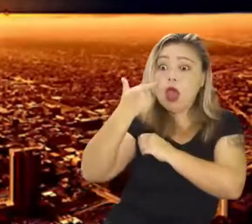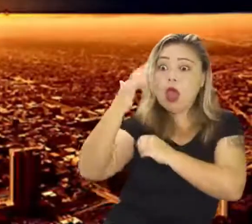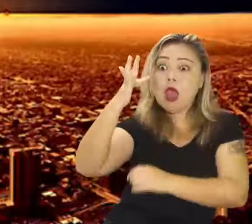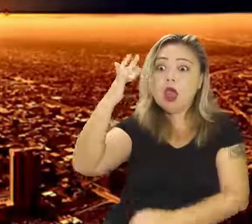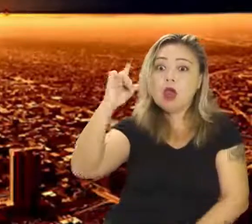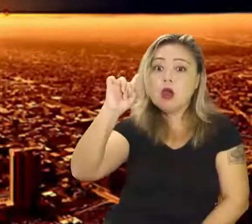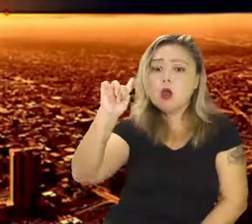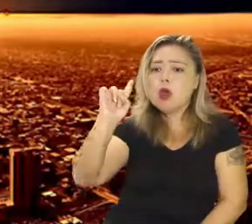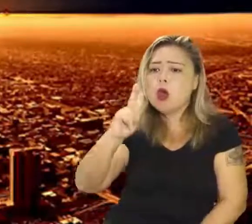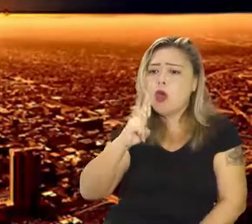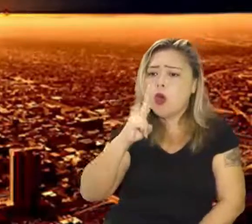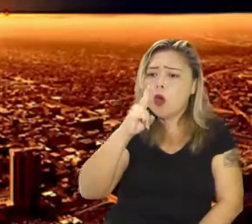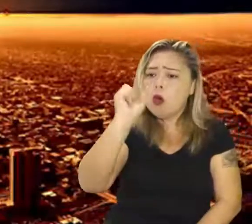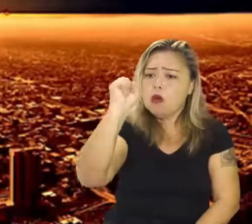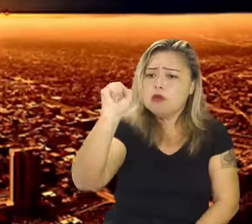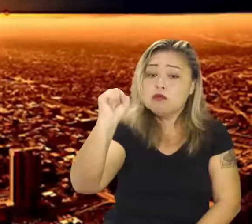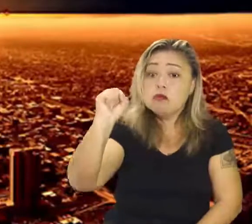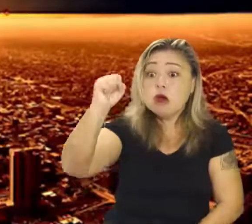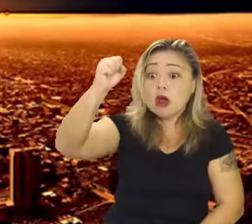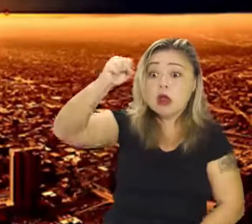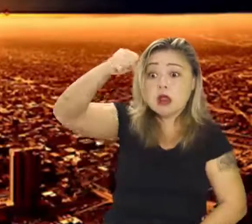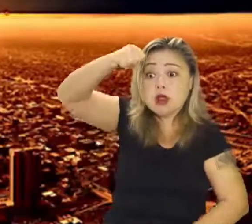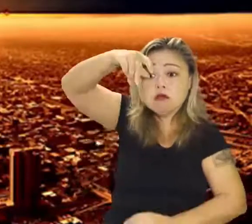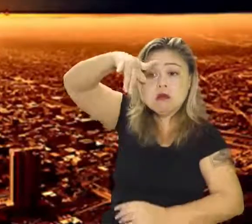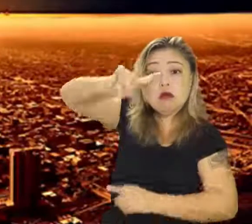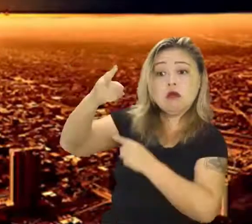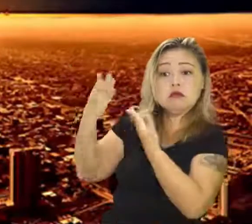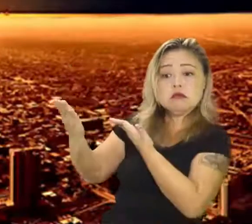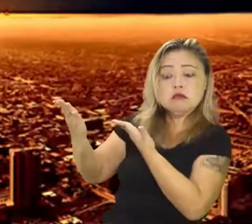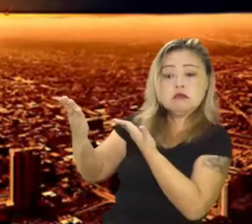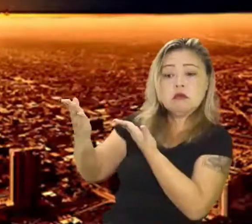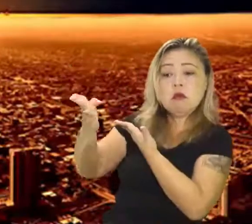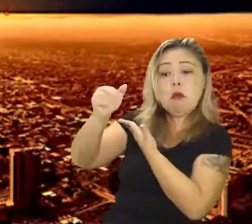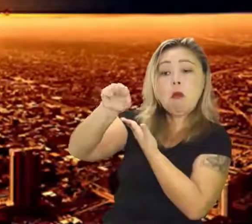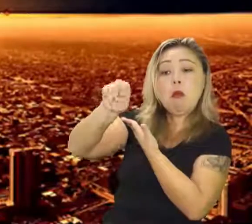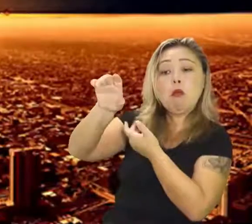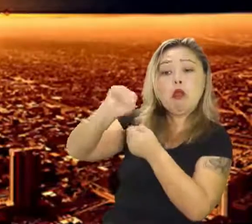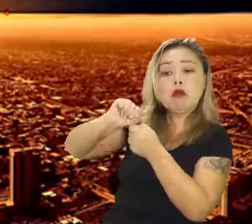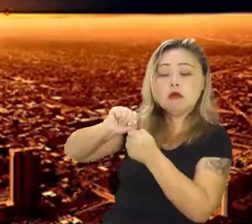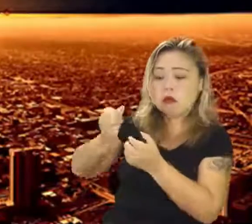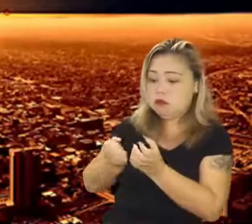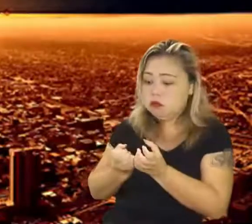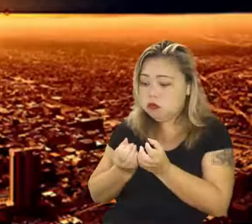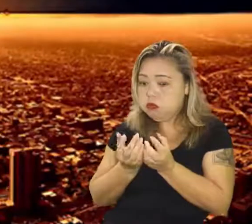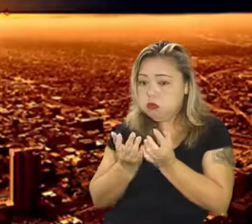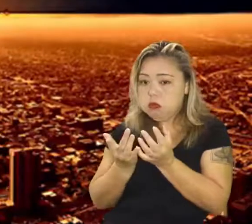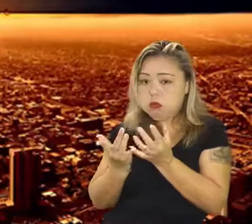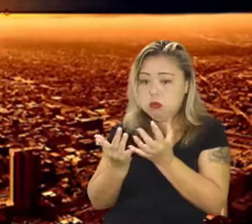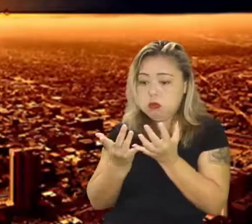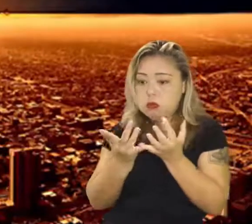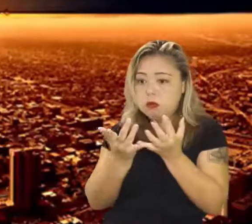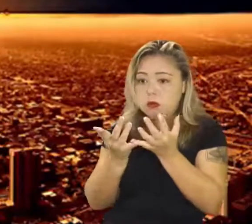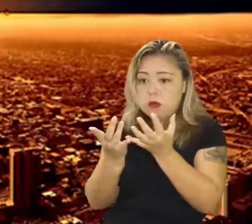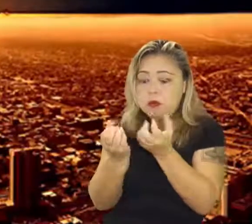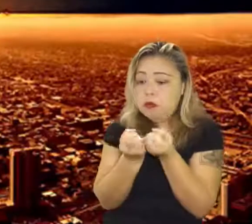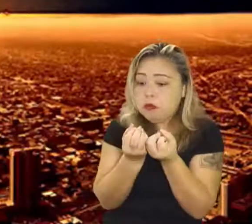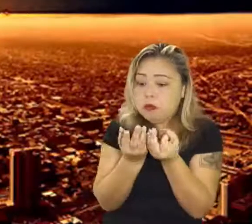imagine o poder dessa bomba, esse grande cogumelo que se forma.